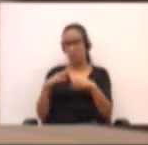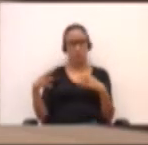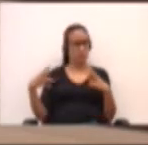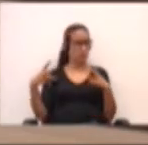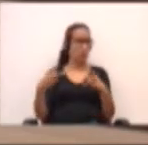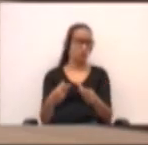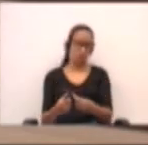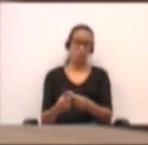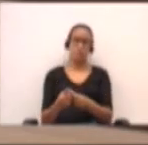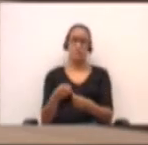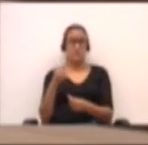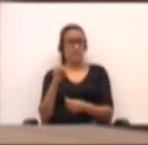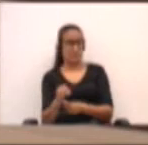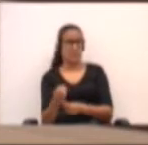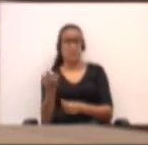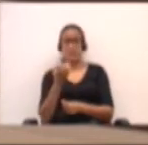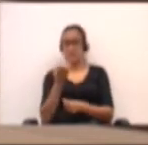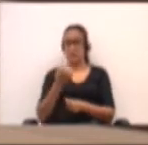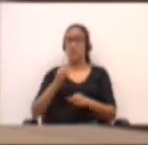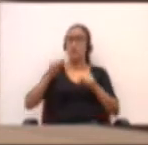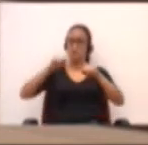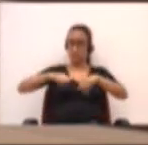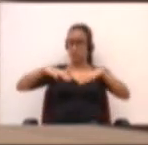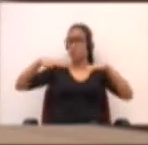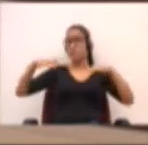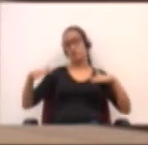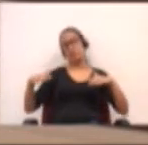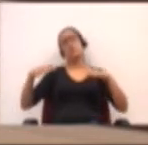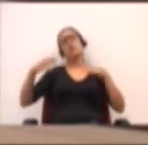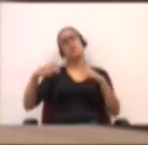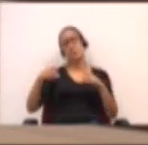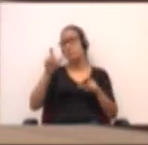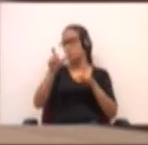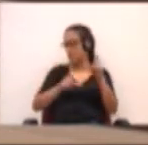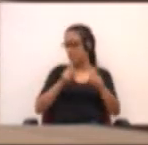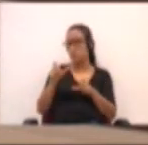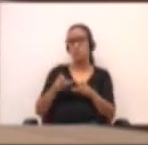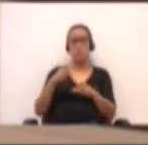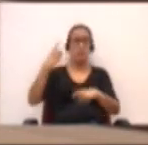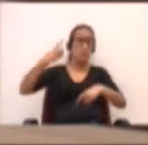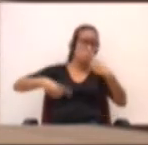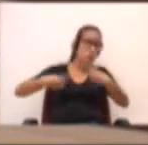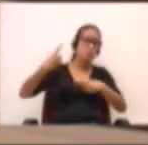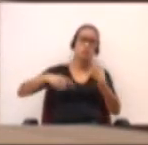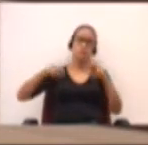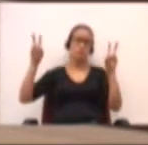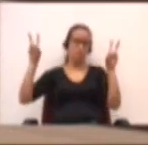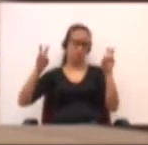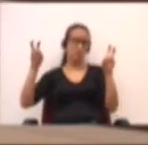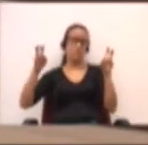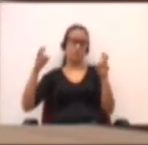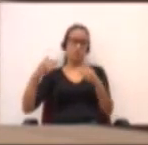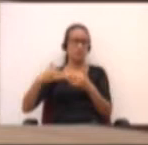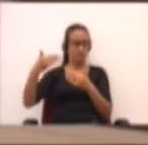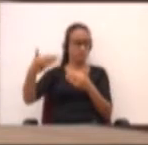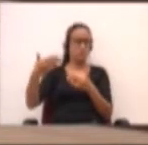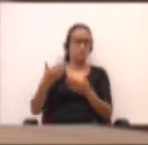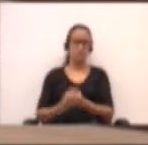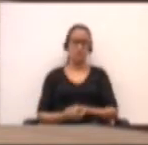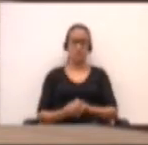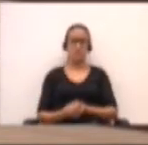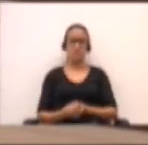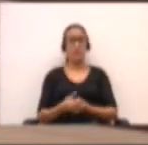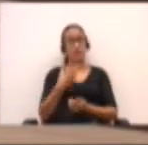da comissão, realize uma audiência pública para discutir esse assunto dentro dos próximos dias. Essa é a